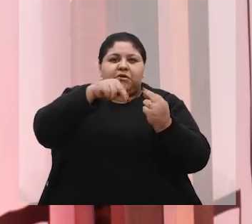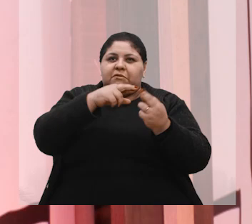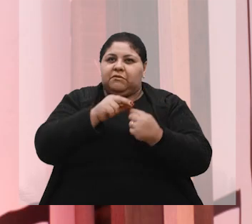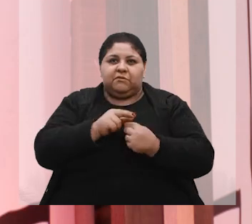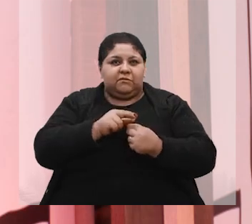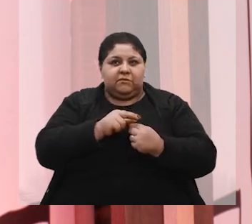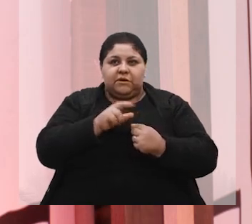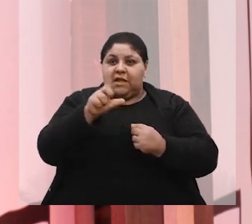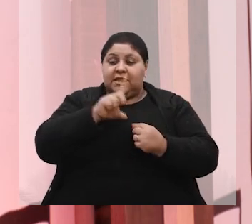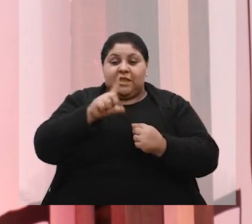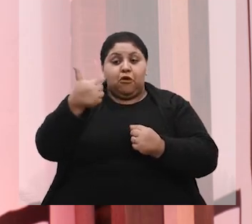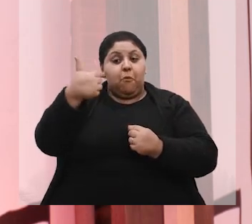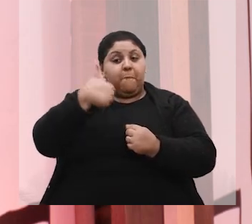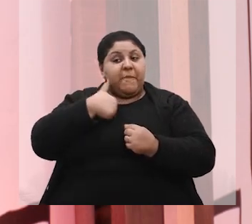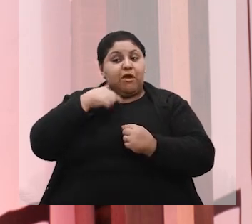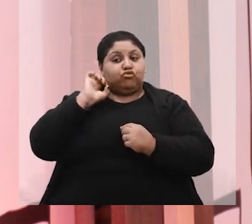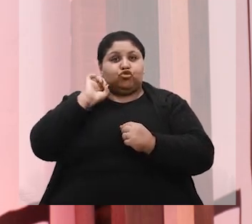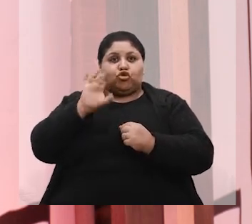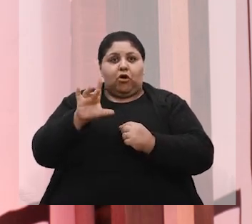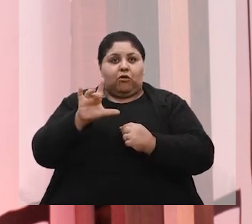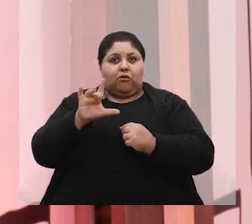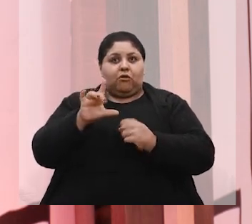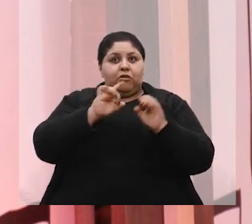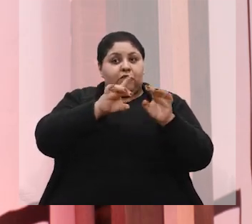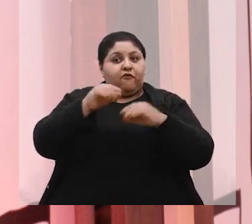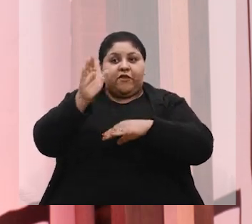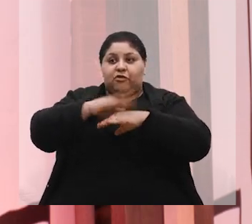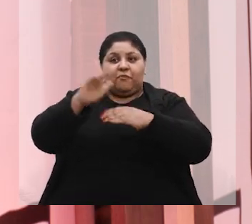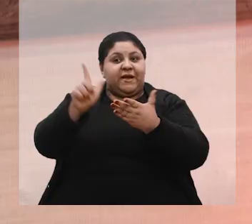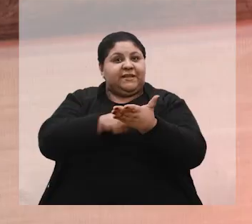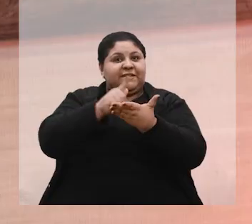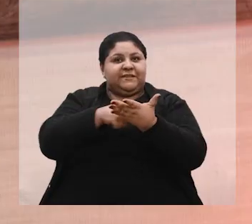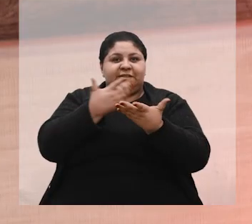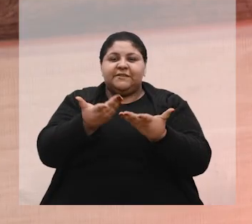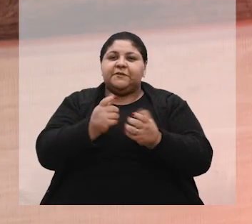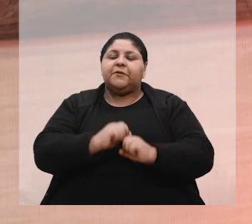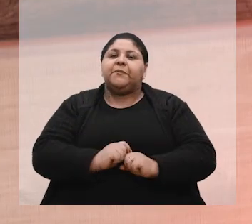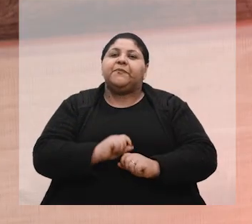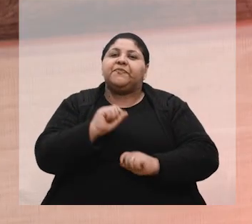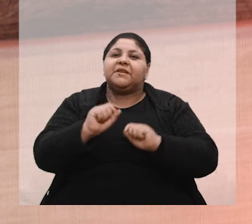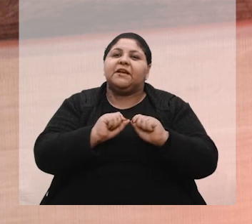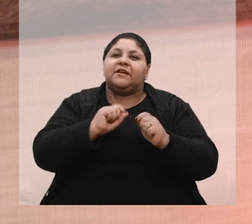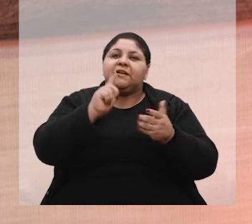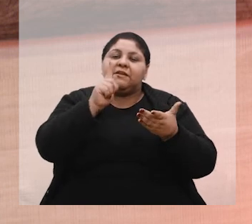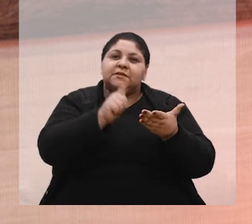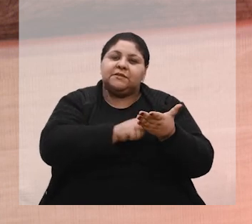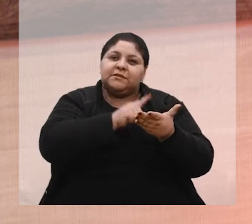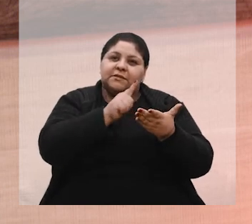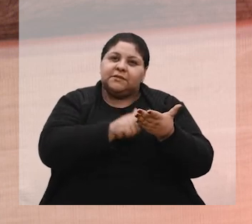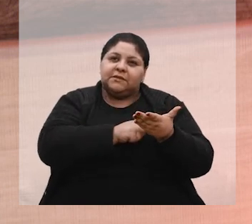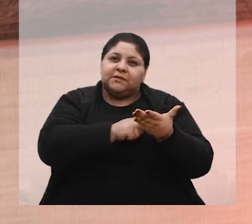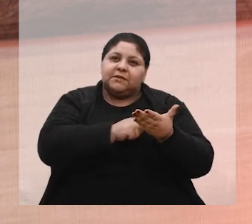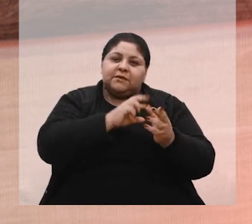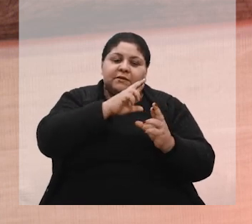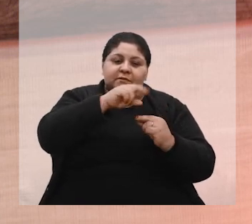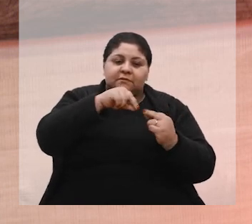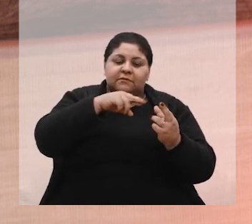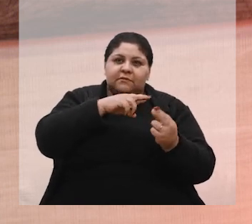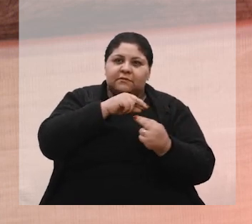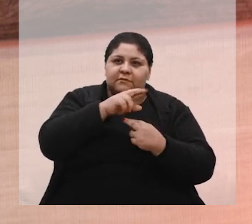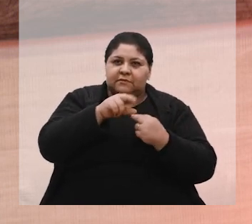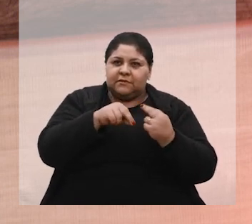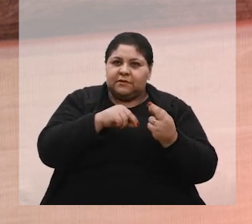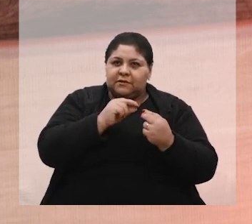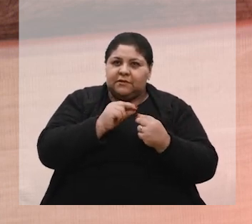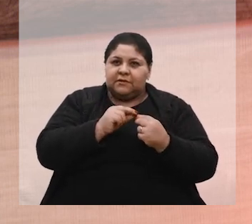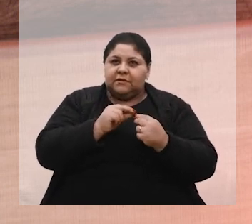tem ainda? Não, eu tenho o meu agora. Né? Exato. Porque... Exato. E quem andou fazendo o livro cartoneiro nessa proposta também foi